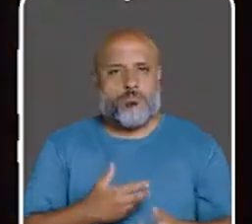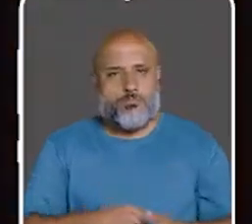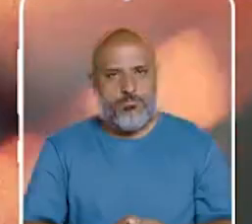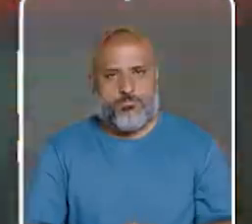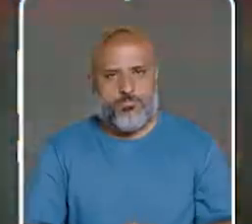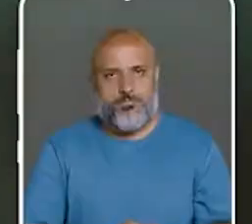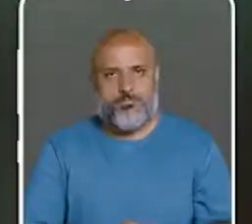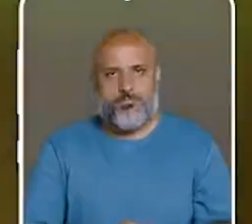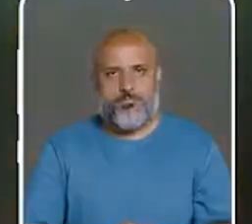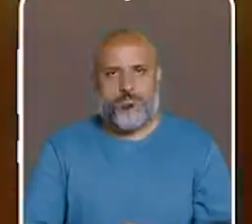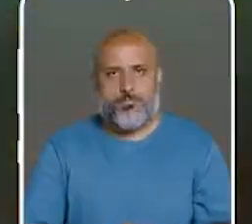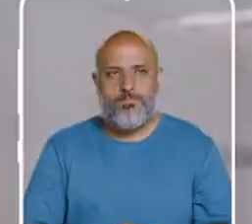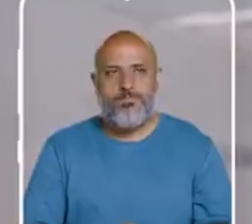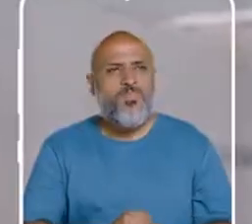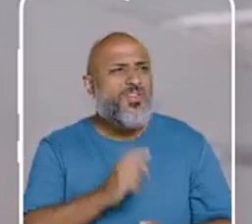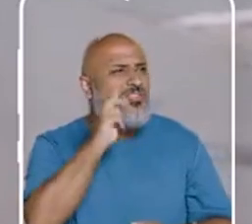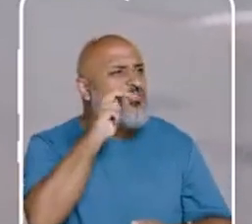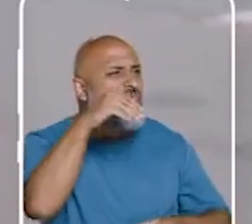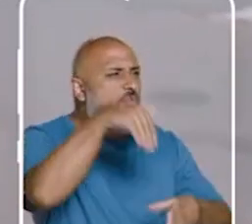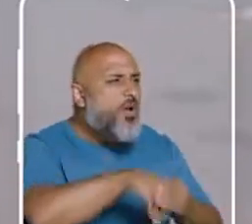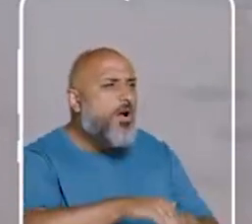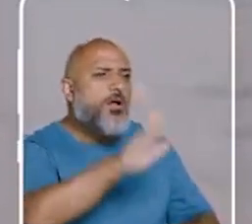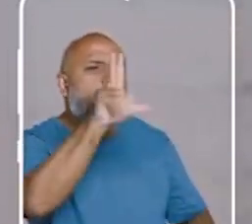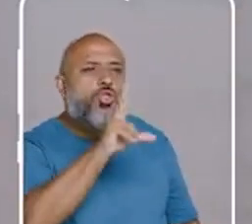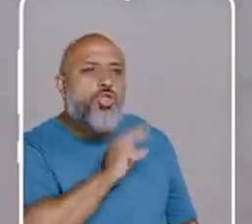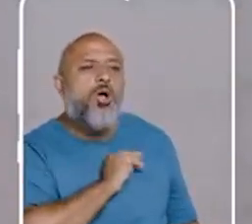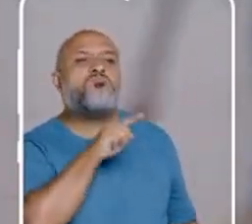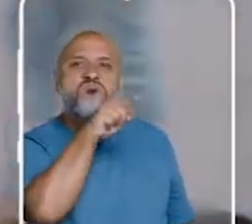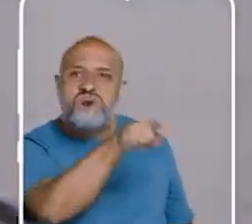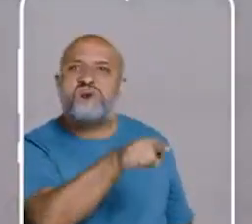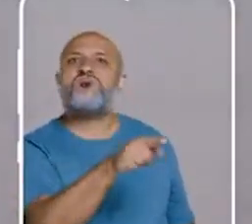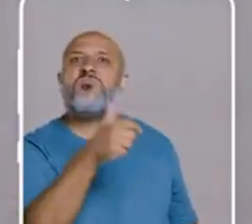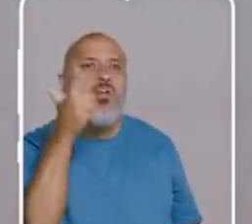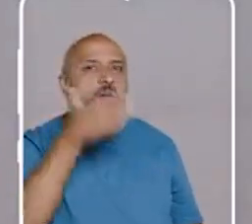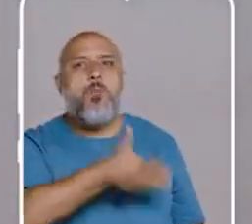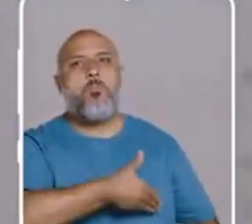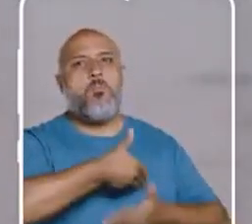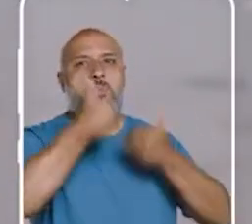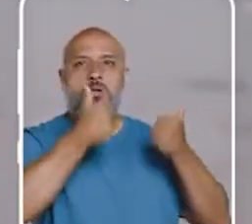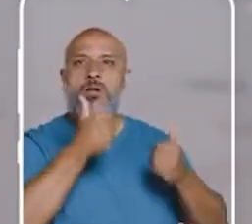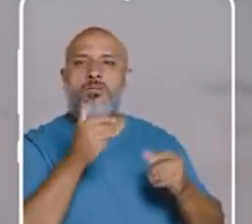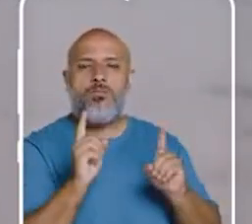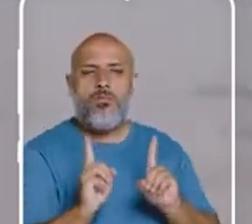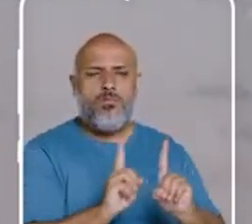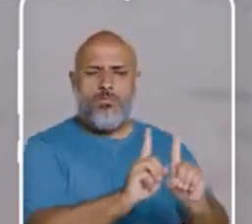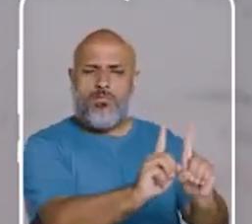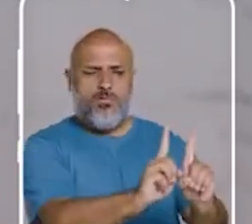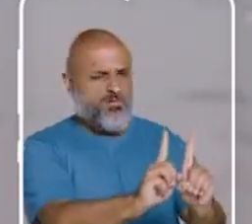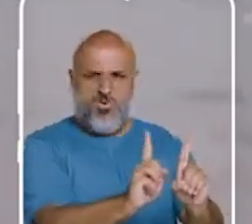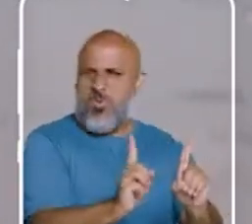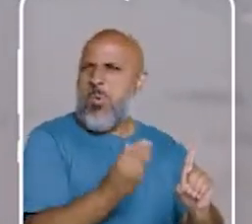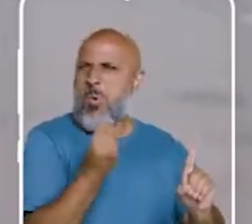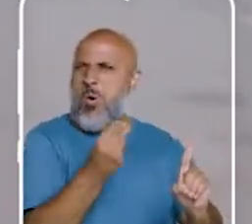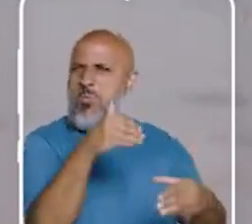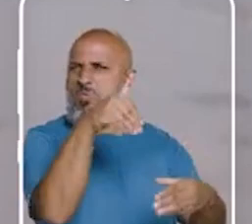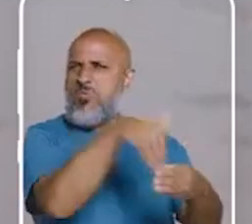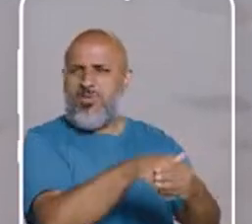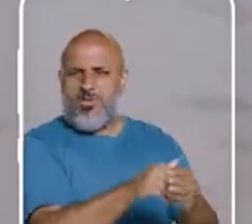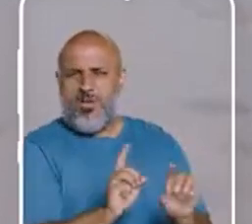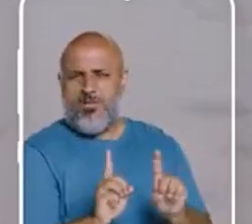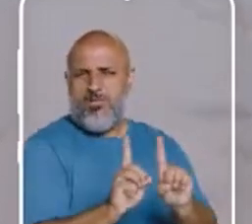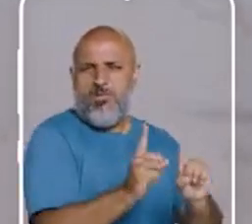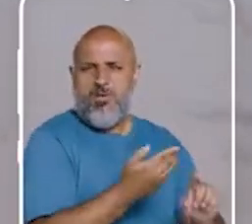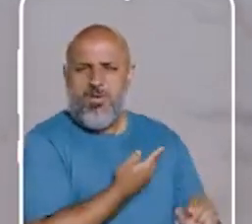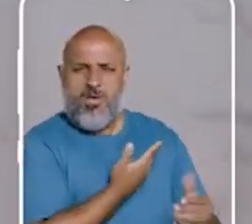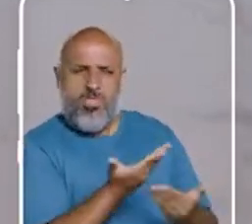bandalheira. Às vezes a gente olha um candidato que a gente fala, nossa, esse cara vai melhorar. E a gente vê os aliados dele e fala, meu, como é que eu vou estar